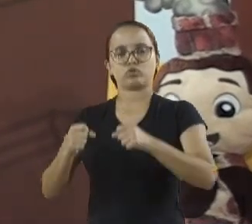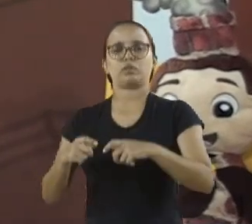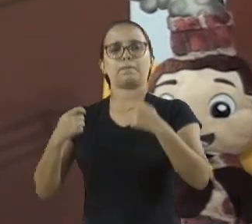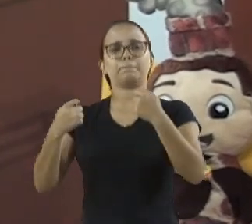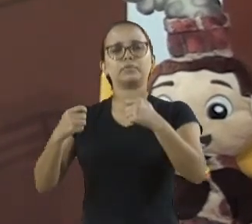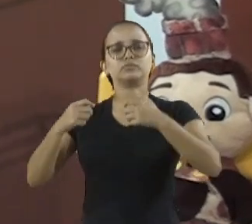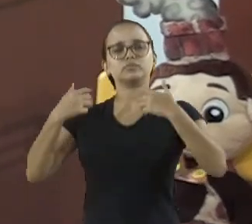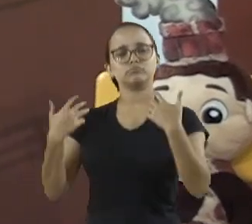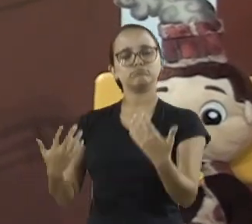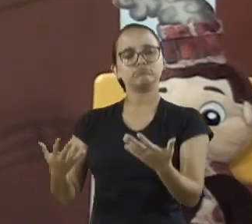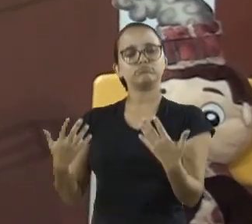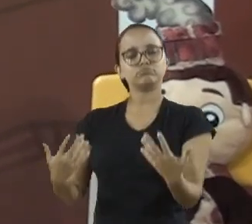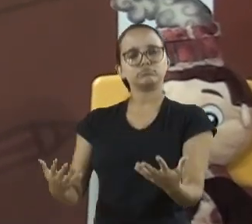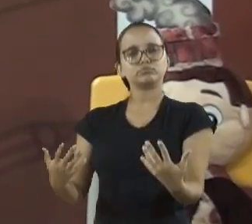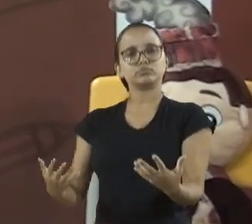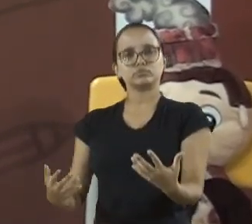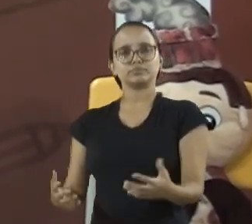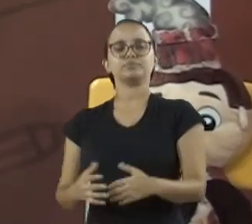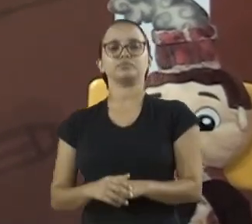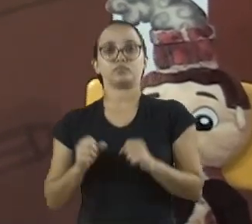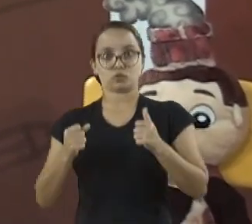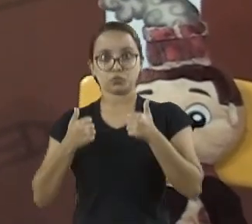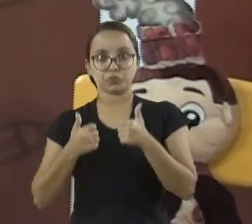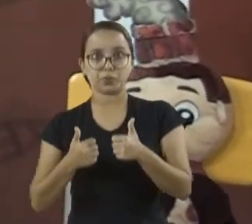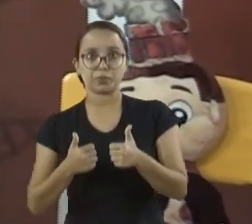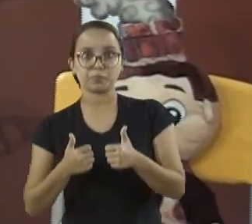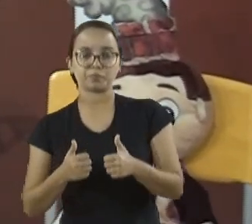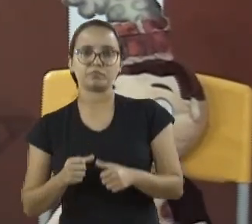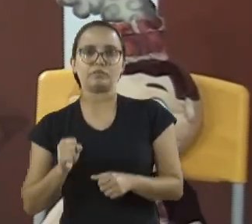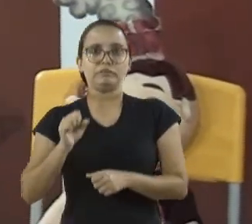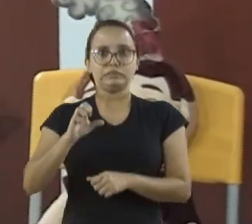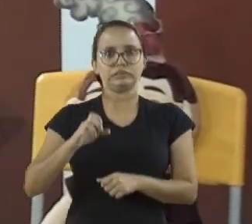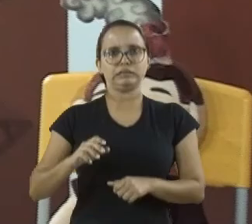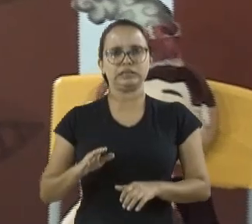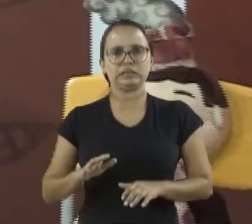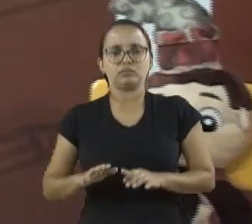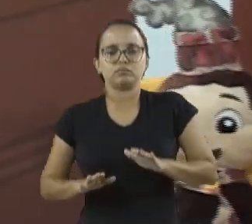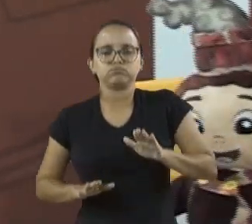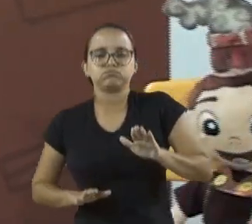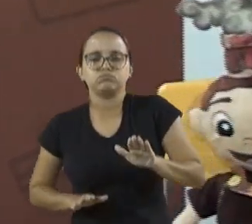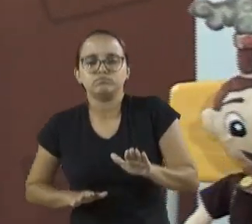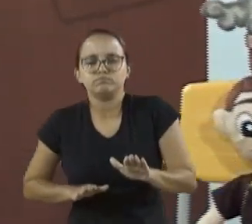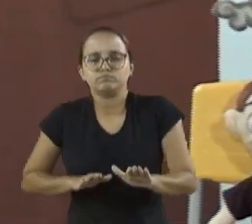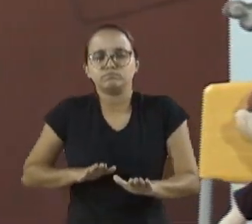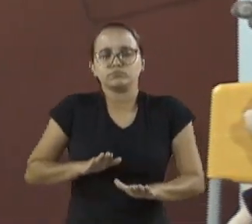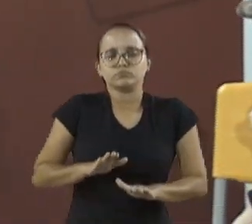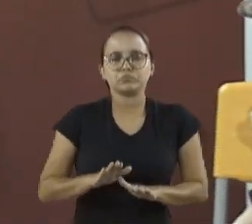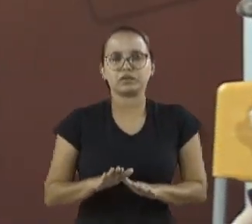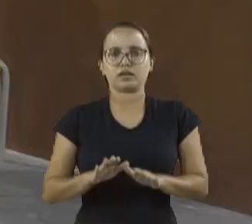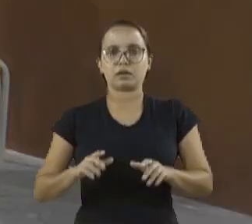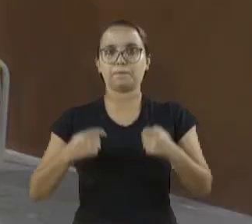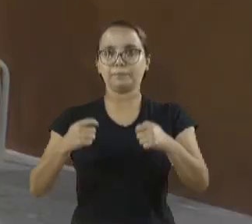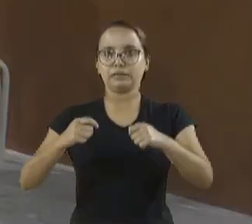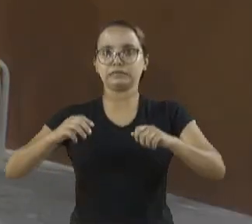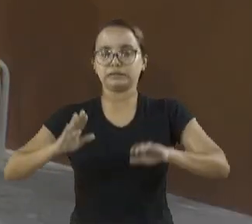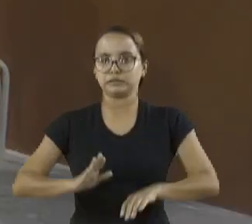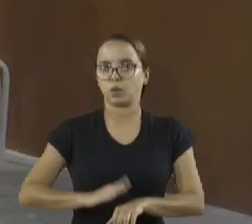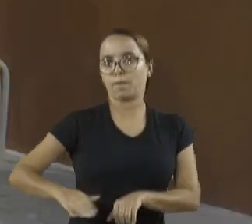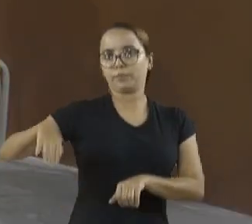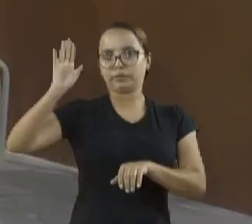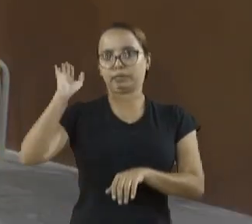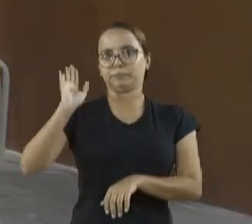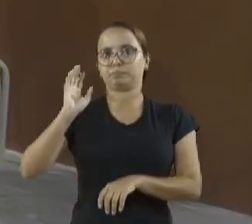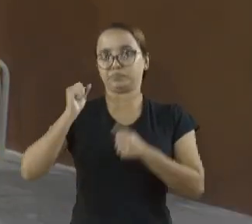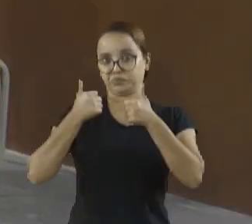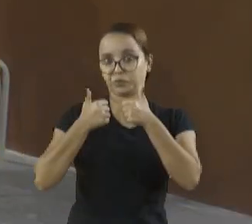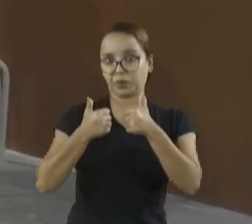Está moderada, vigorosa, legal. Não, está devagar, aumenta. É isso. Bem, esse